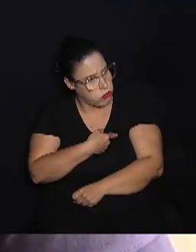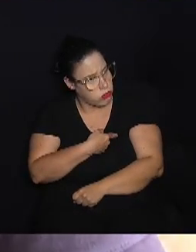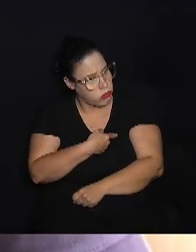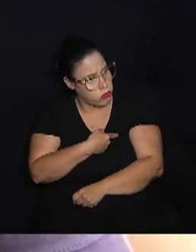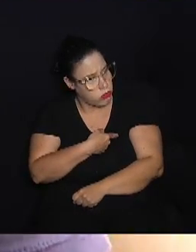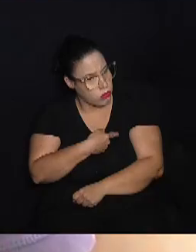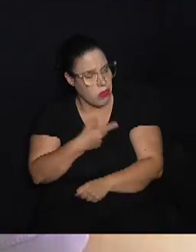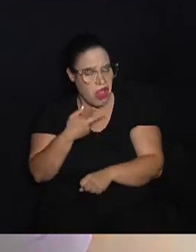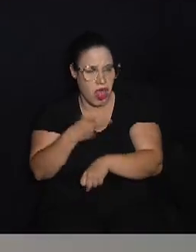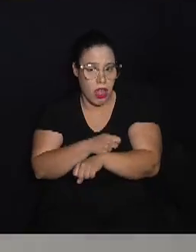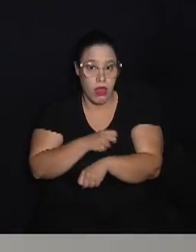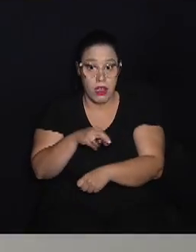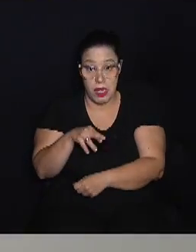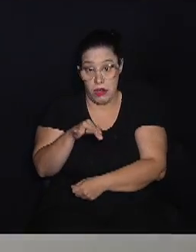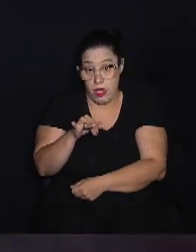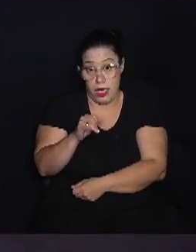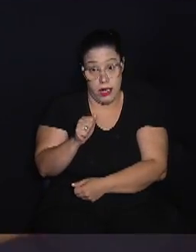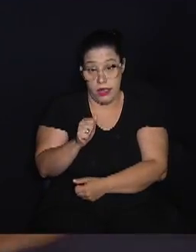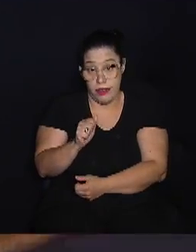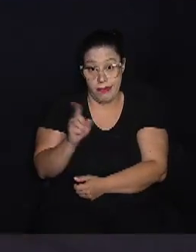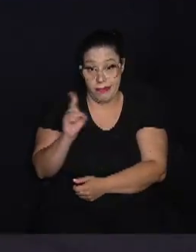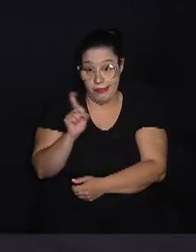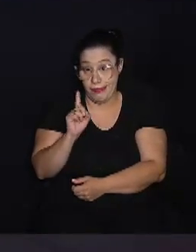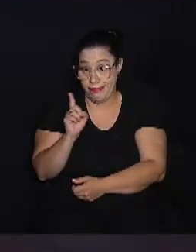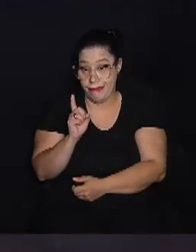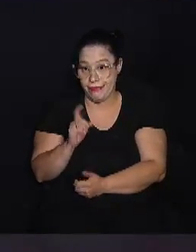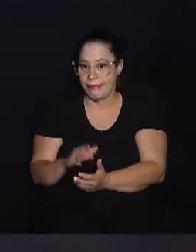essa vacina desatualizada.